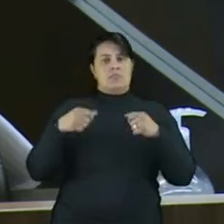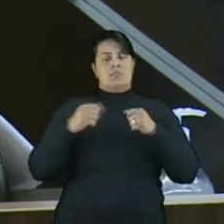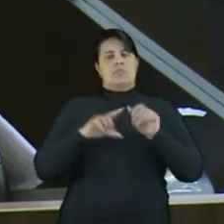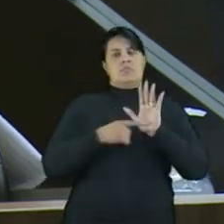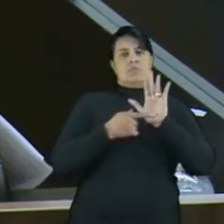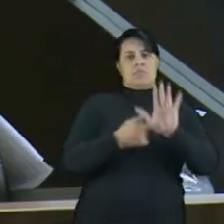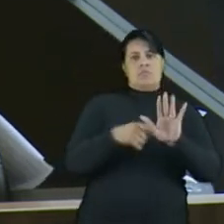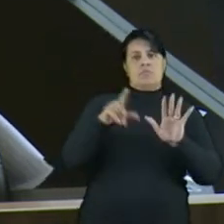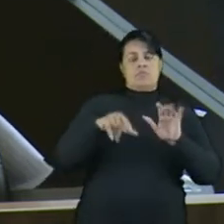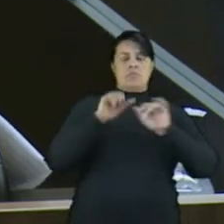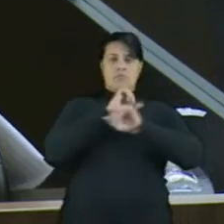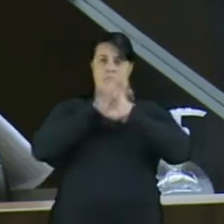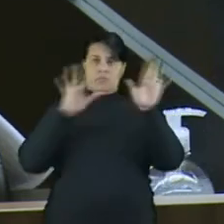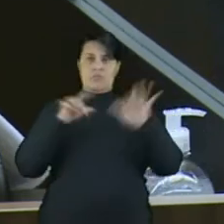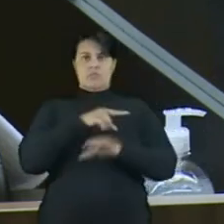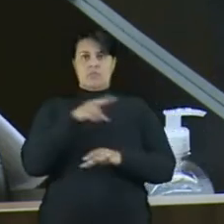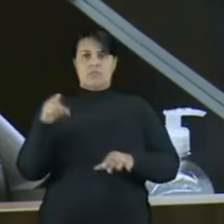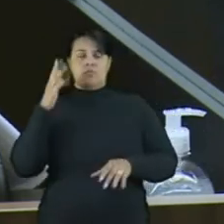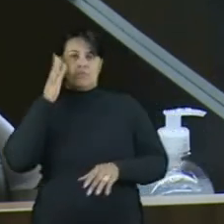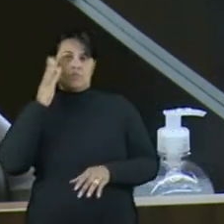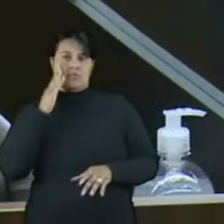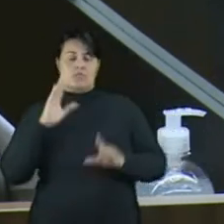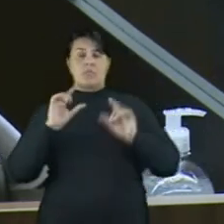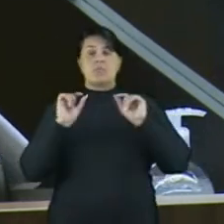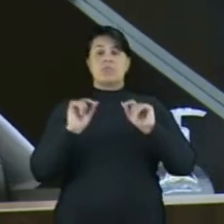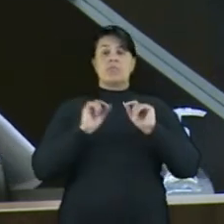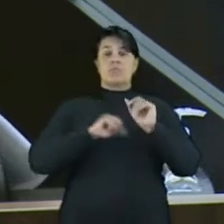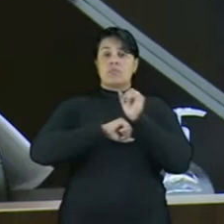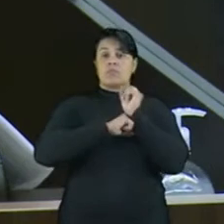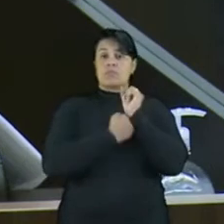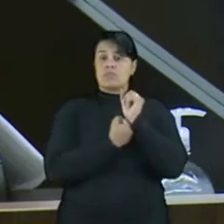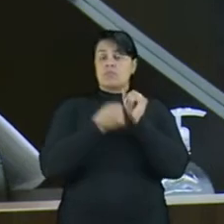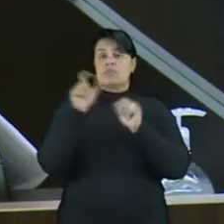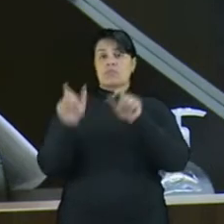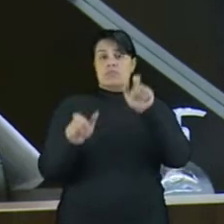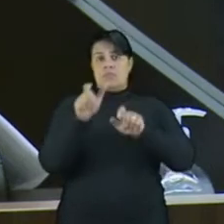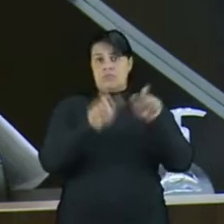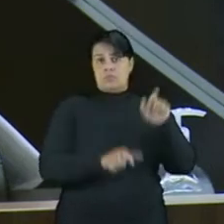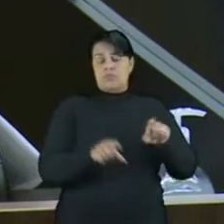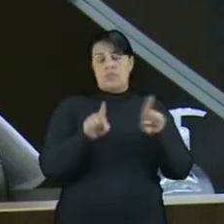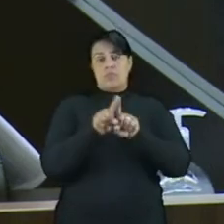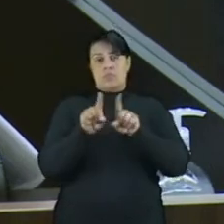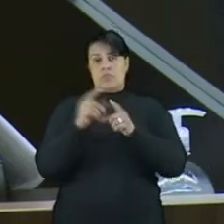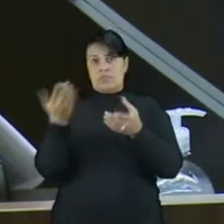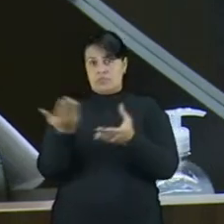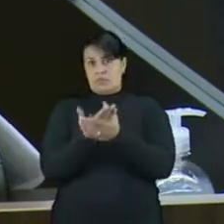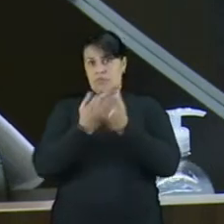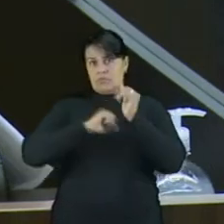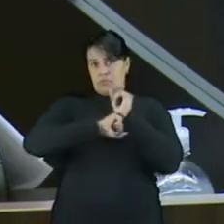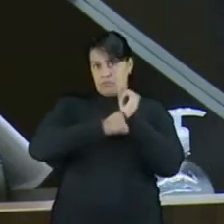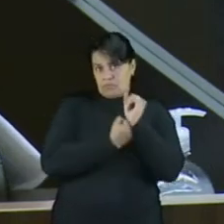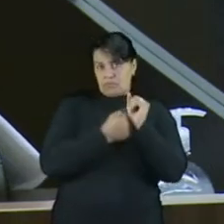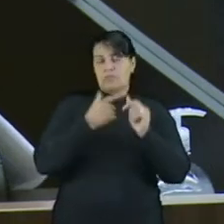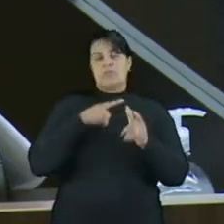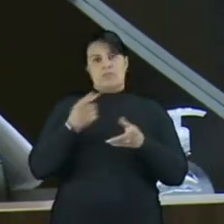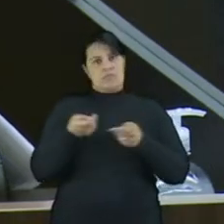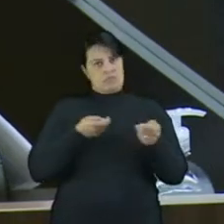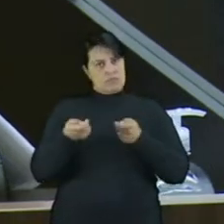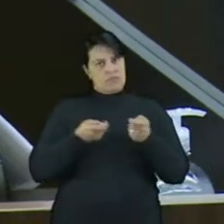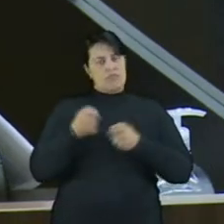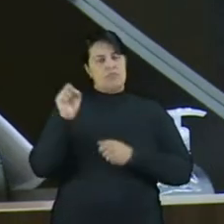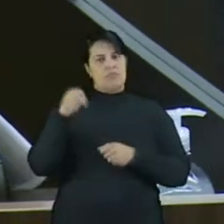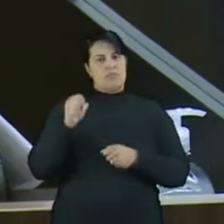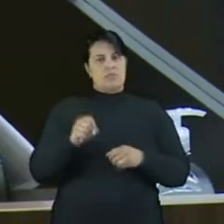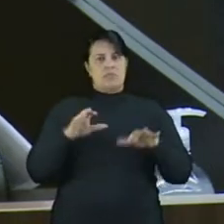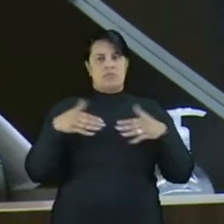colocando para que o sigilo das pessoas e dos processos tenham um controle. Então,